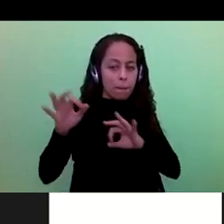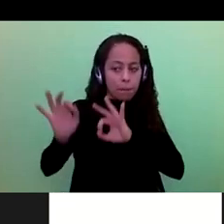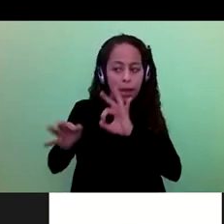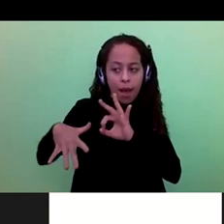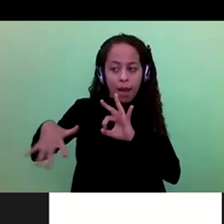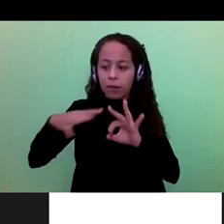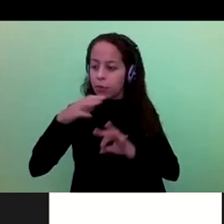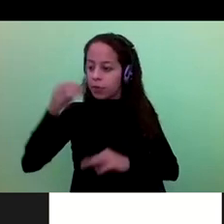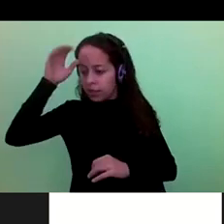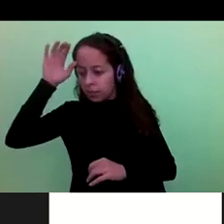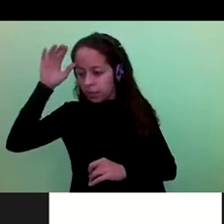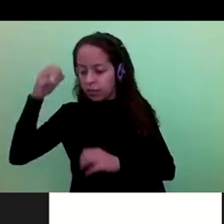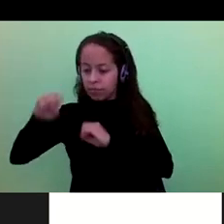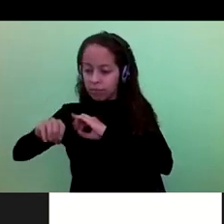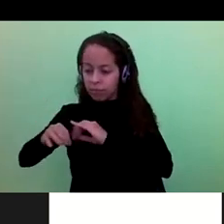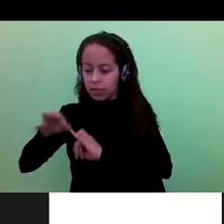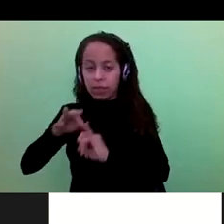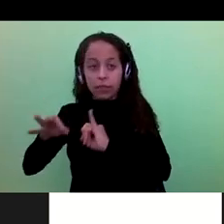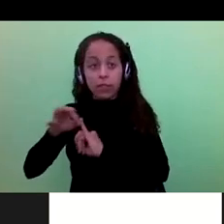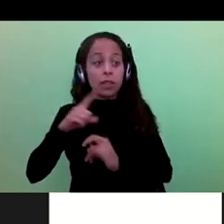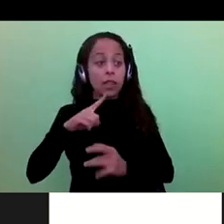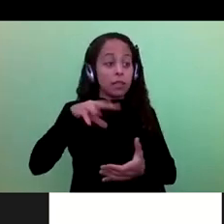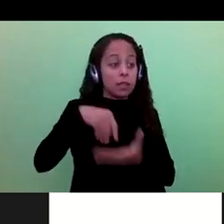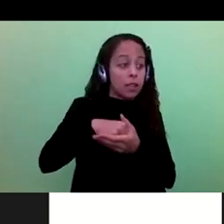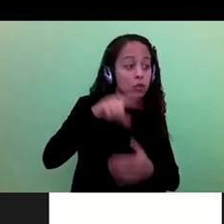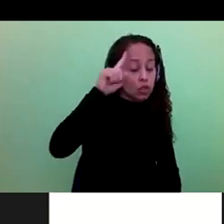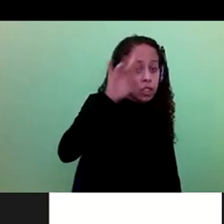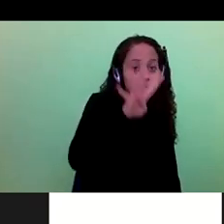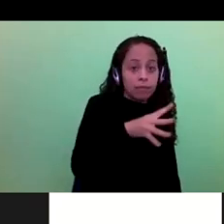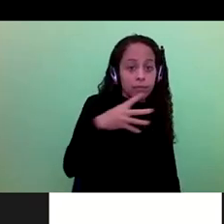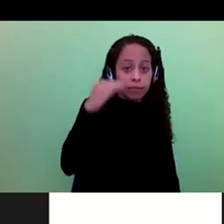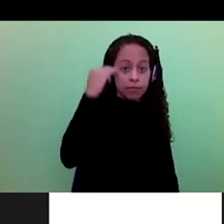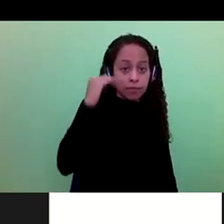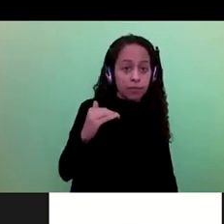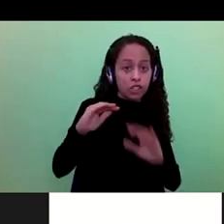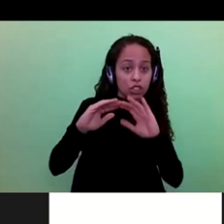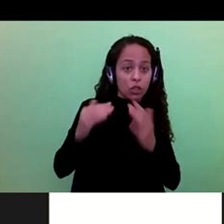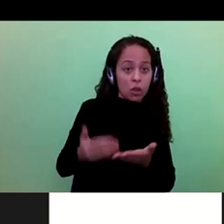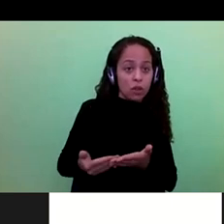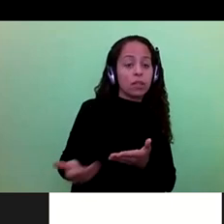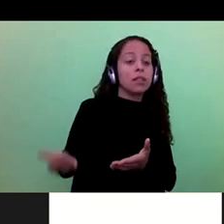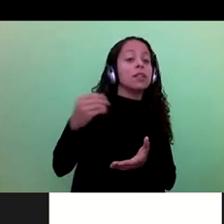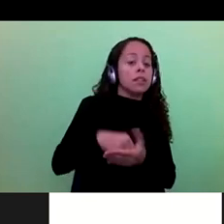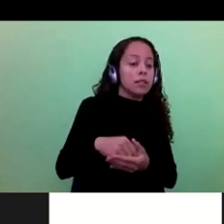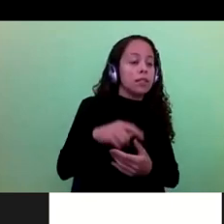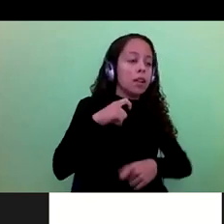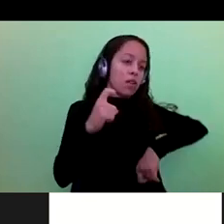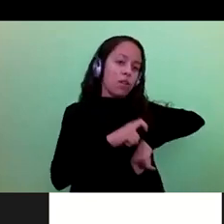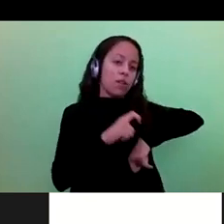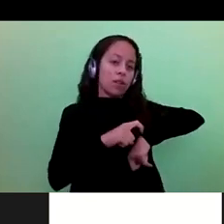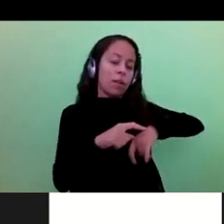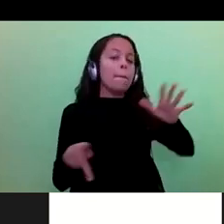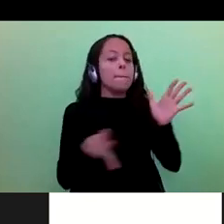conhecimento, eles têm, no calendário escolar, eles têm momentos específicos, não são muitos,